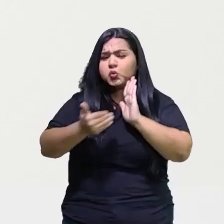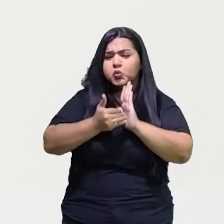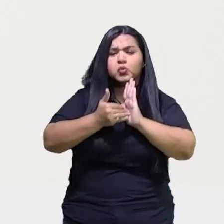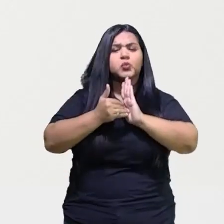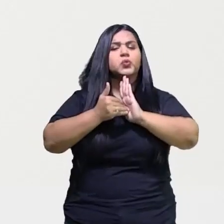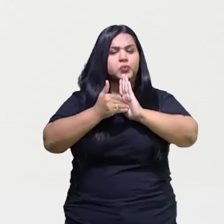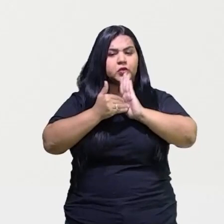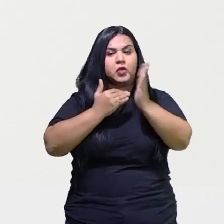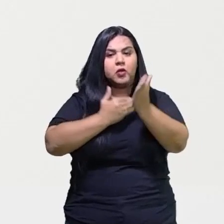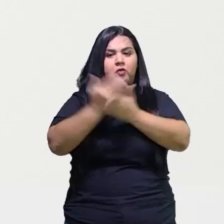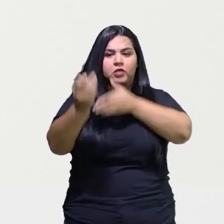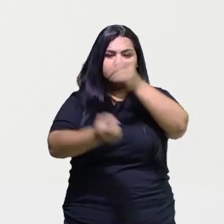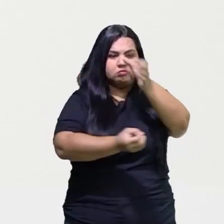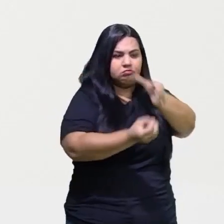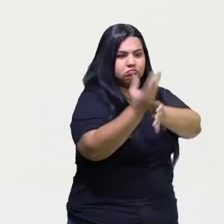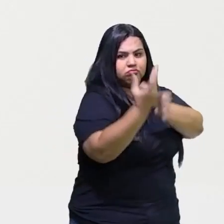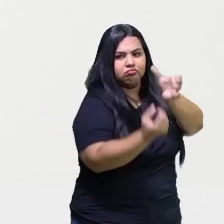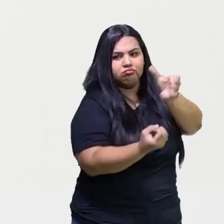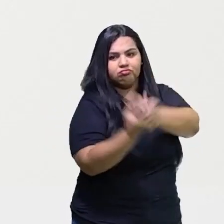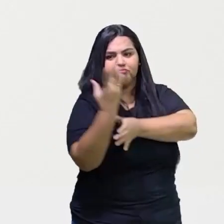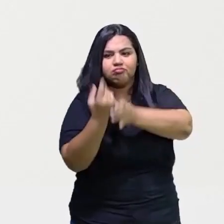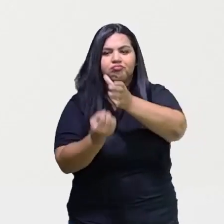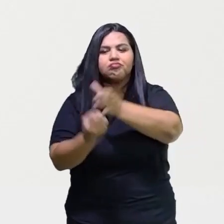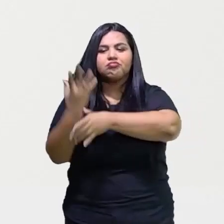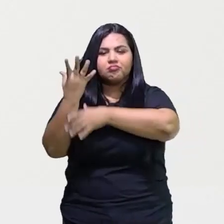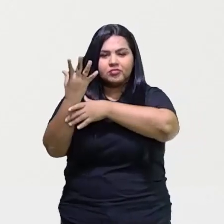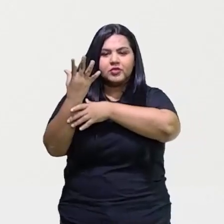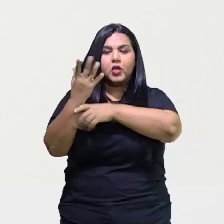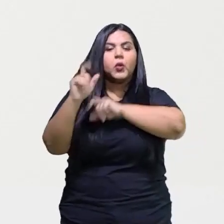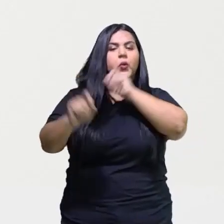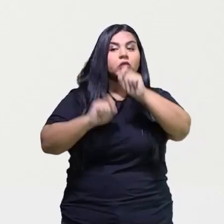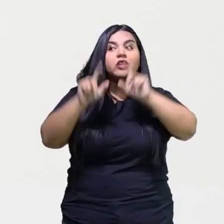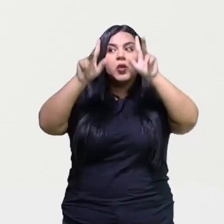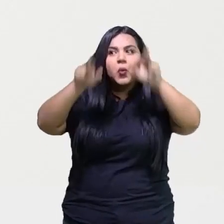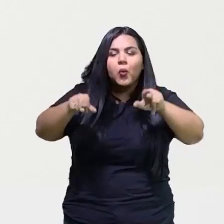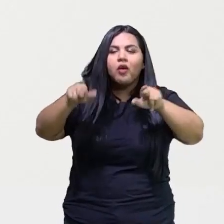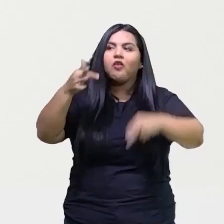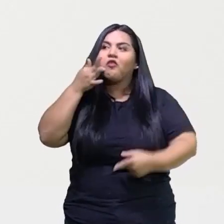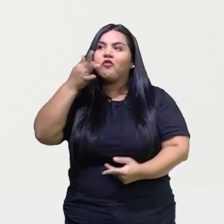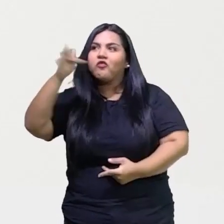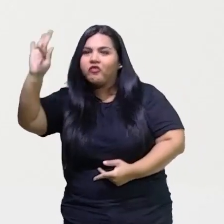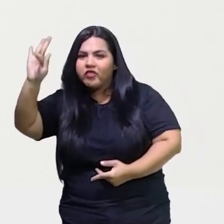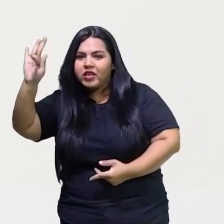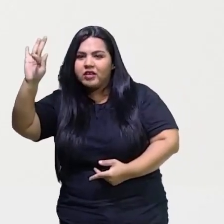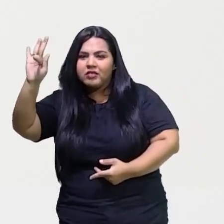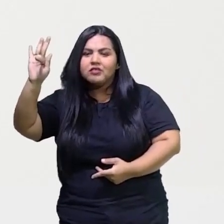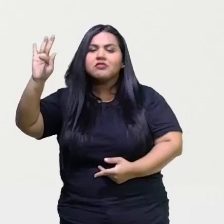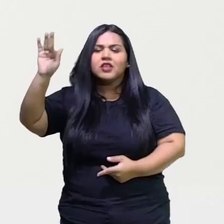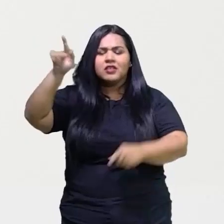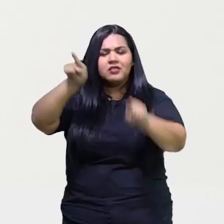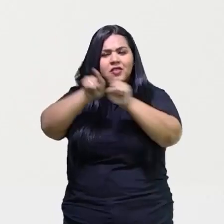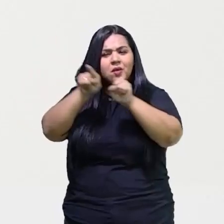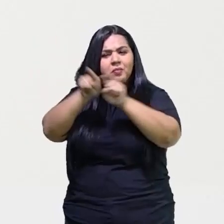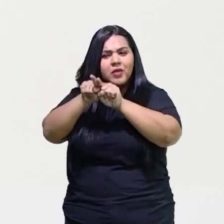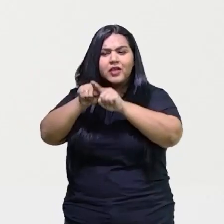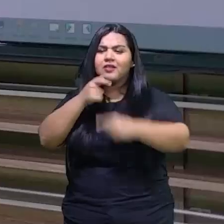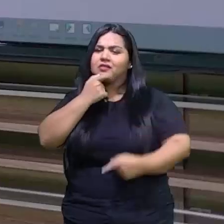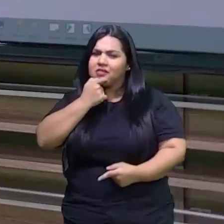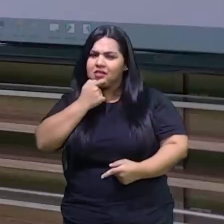só isso aqui. Começa a ter tudo que Paris e Londres tinham como novidades. Olha para